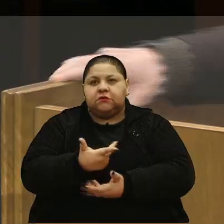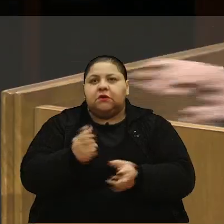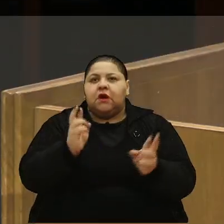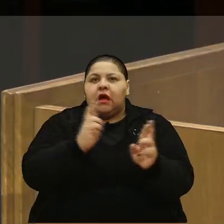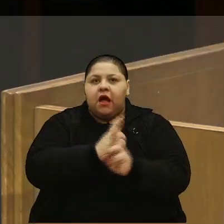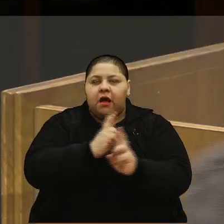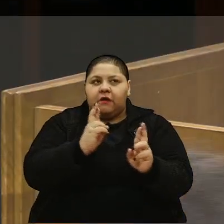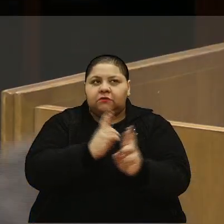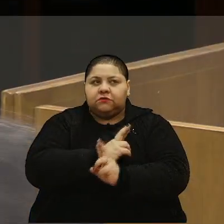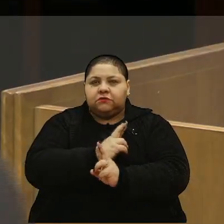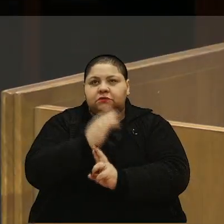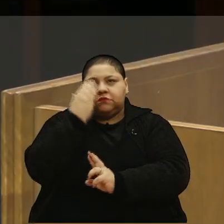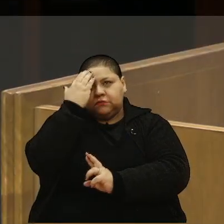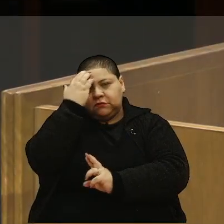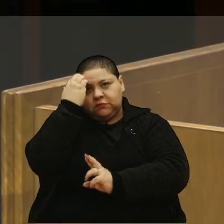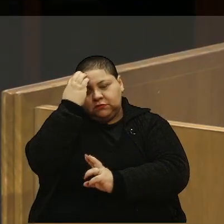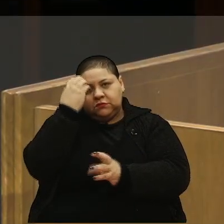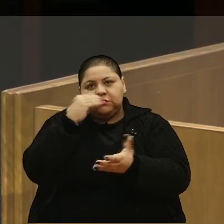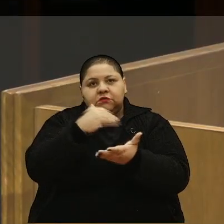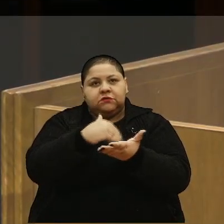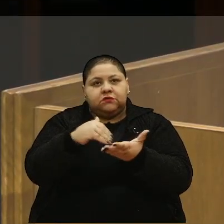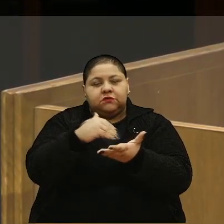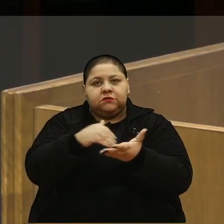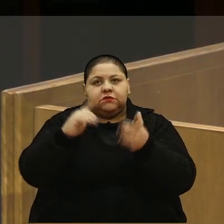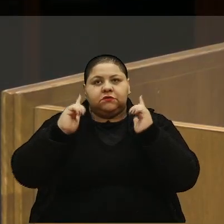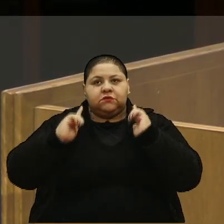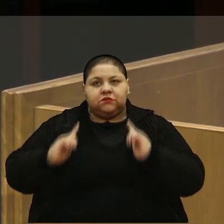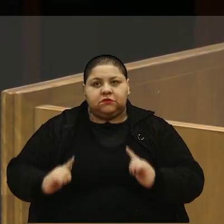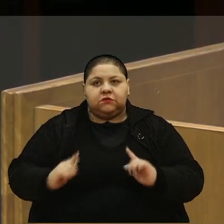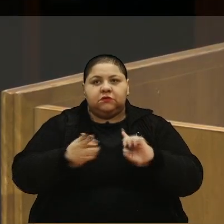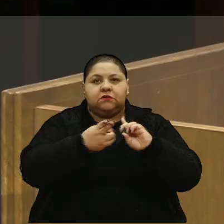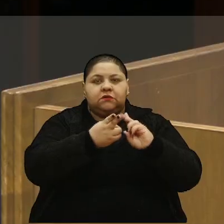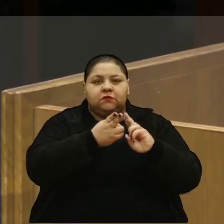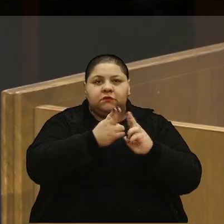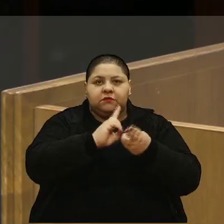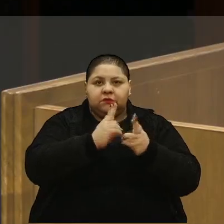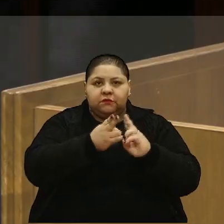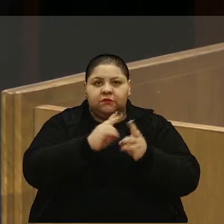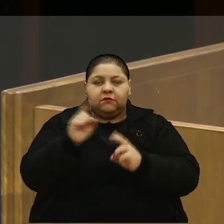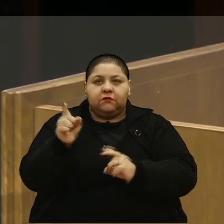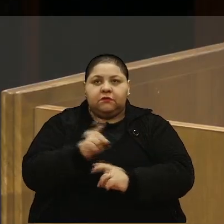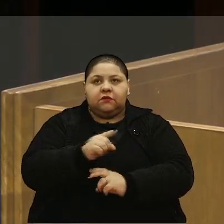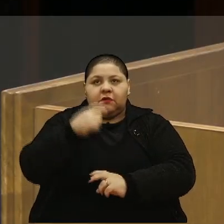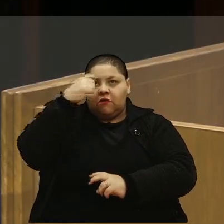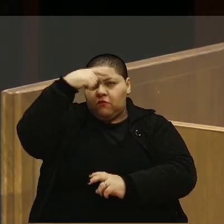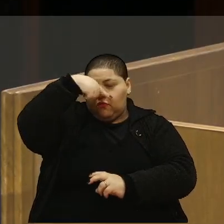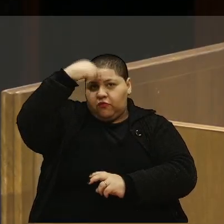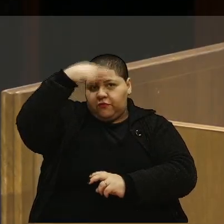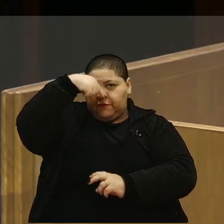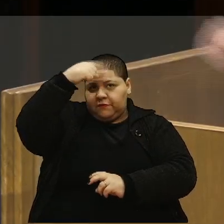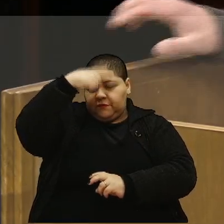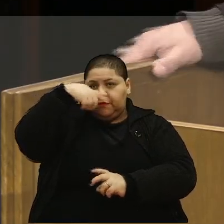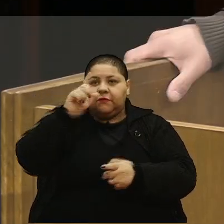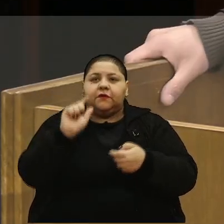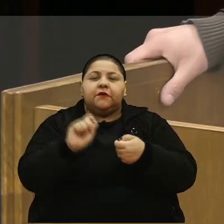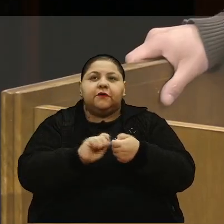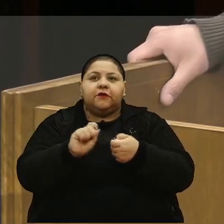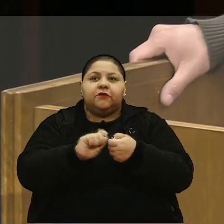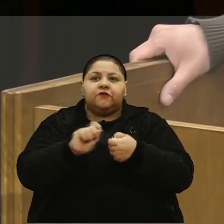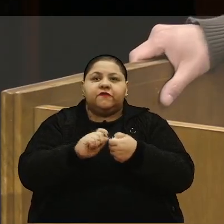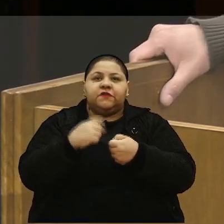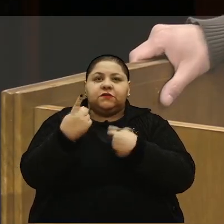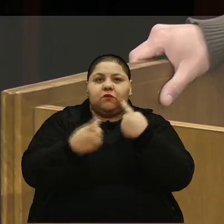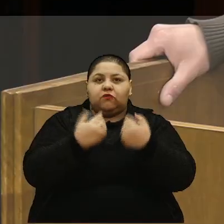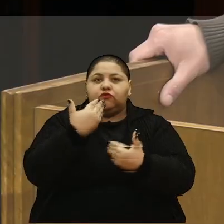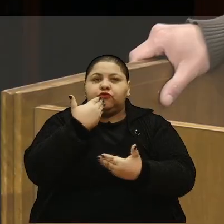relação ao secretário de Gestão Urbana, que é o Rodrigo Weber. A gente fez aí alguns